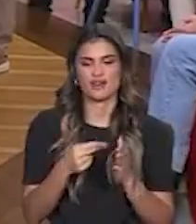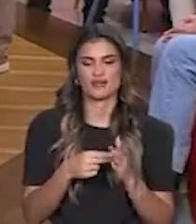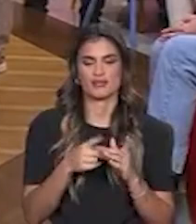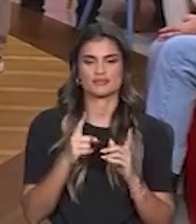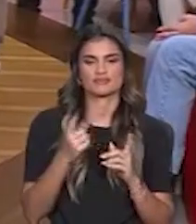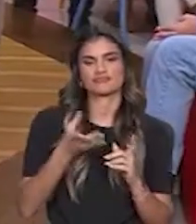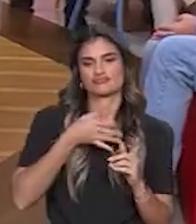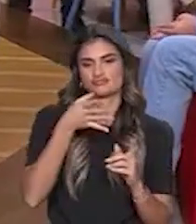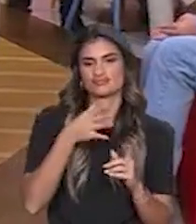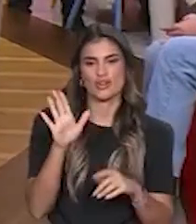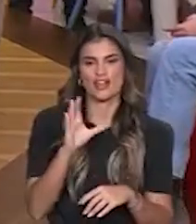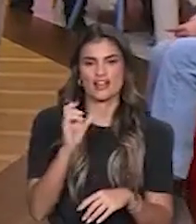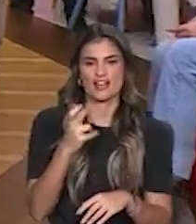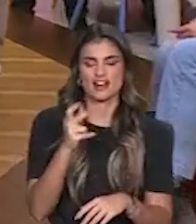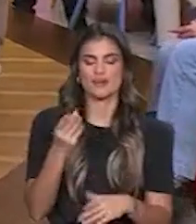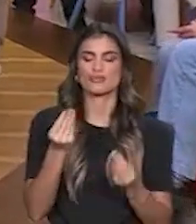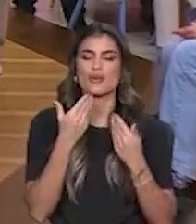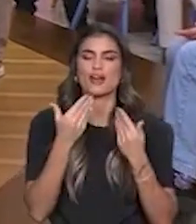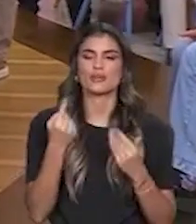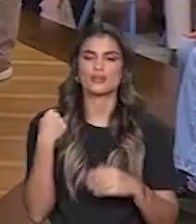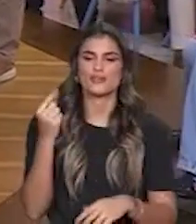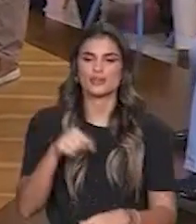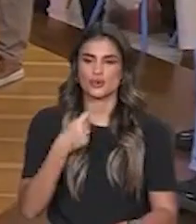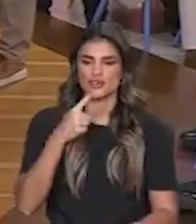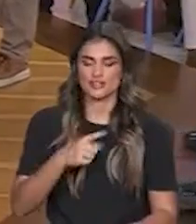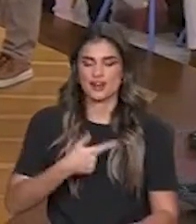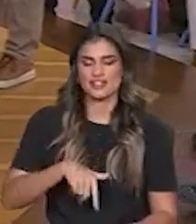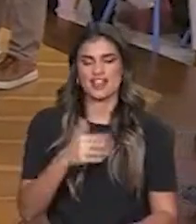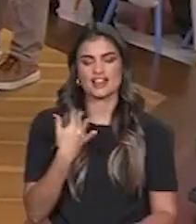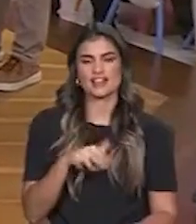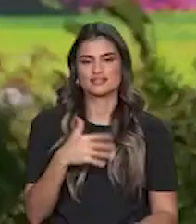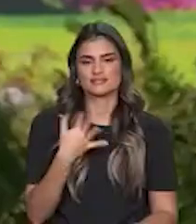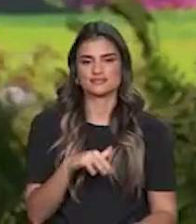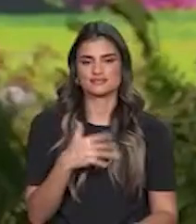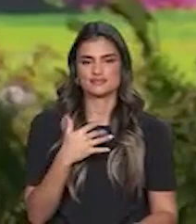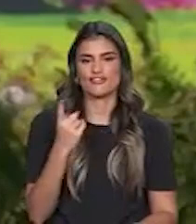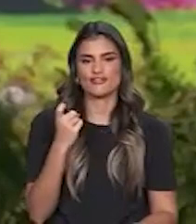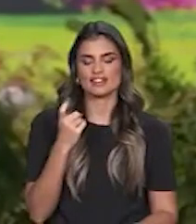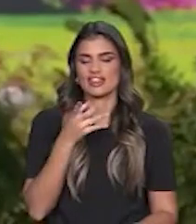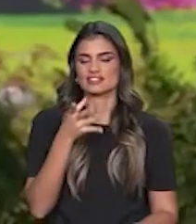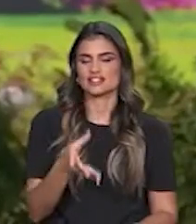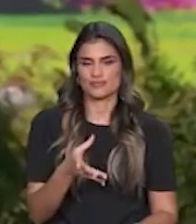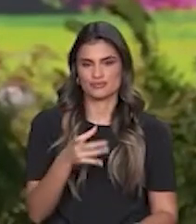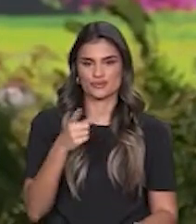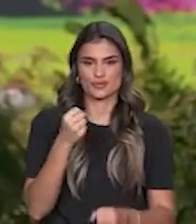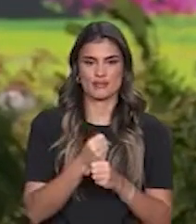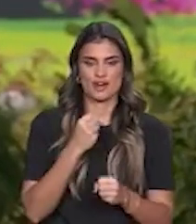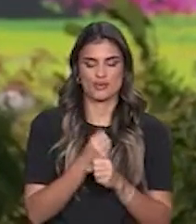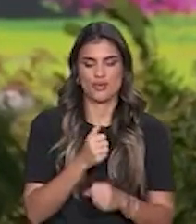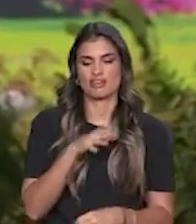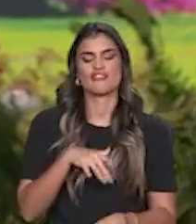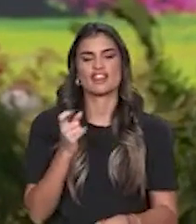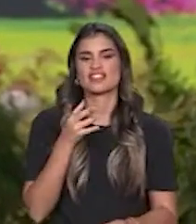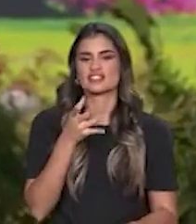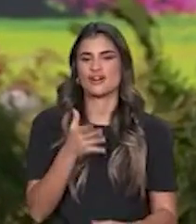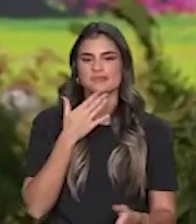Olá, Carlinha. Olá. Muito obrigado por aqui voltar à Praça da Alegria. Falta fazer referência ao sítio onde a Carla está a trabalhar. É